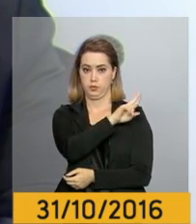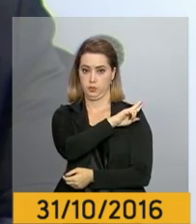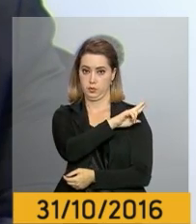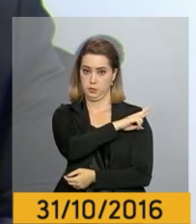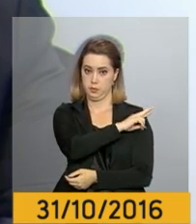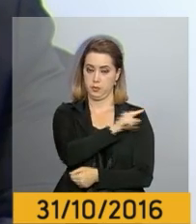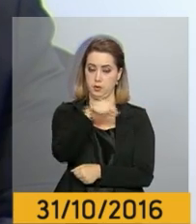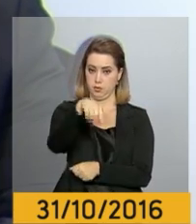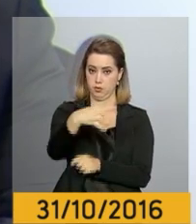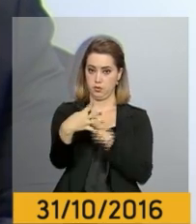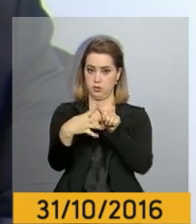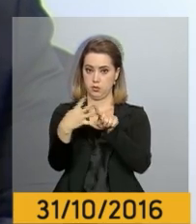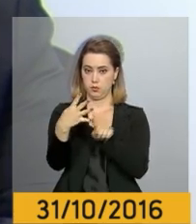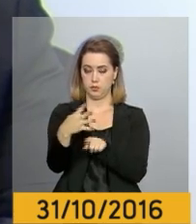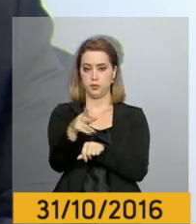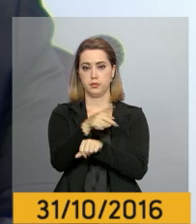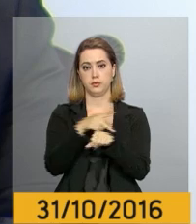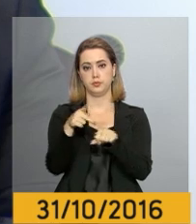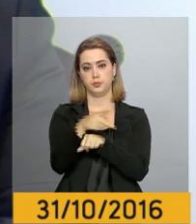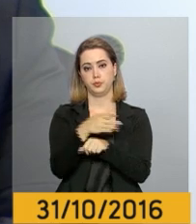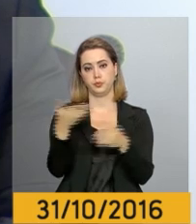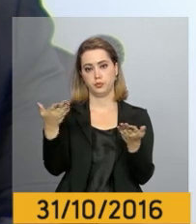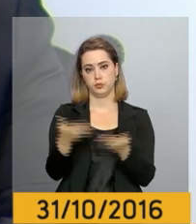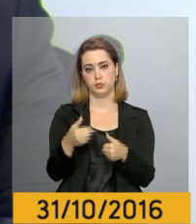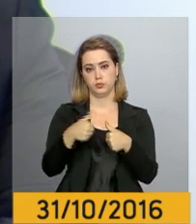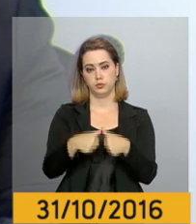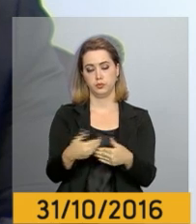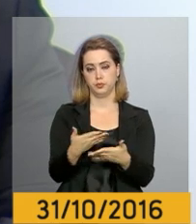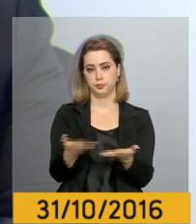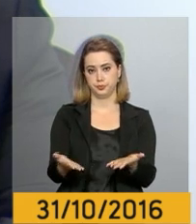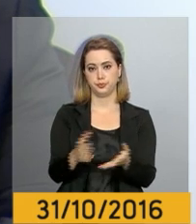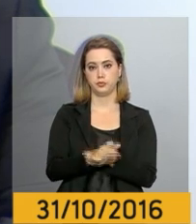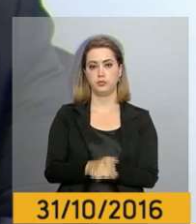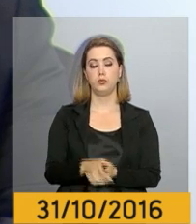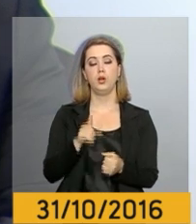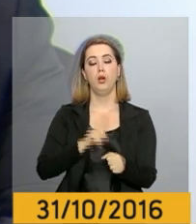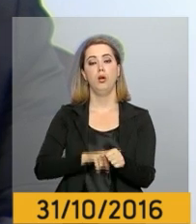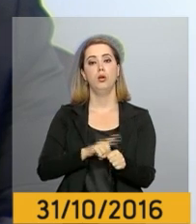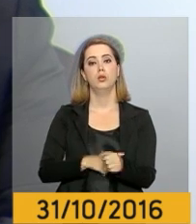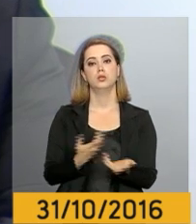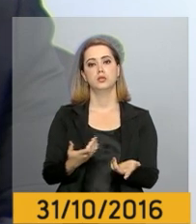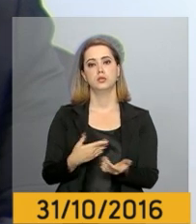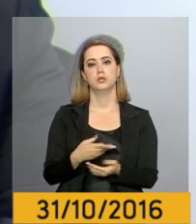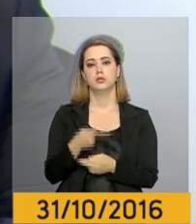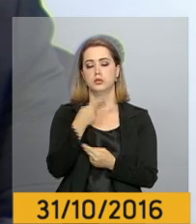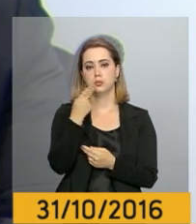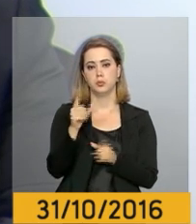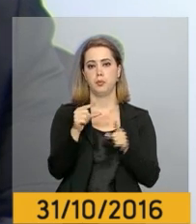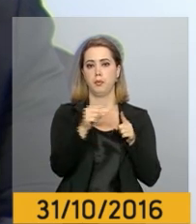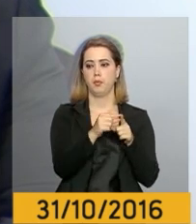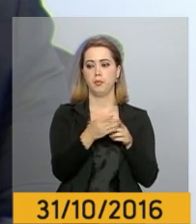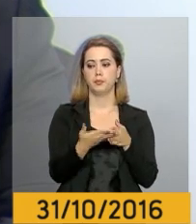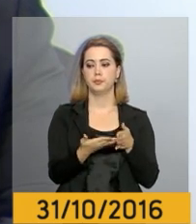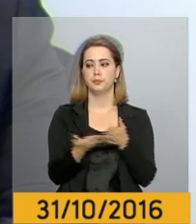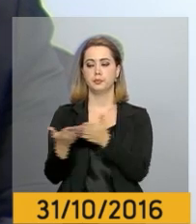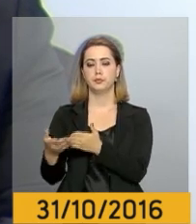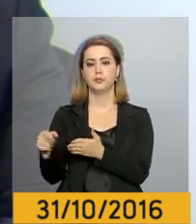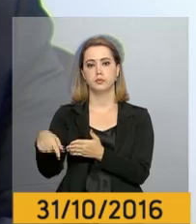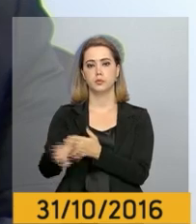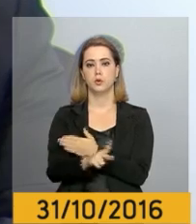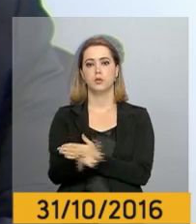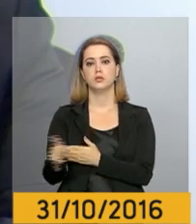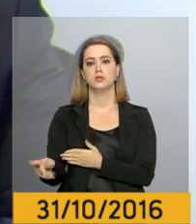presentes e neste momento eu vou passar a palavra ao